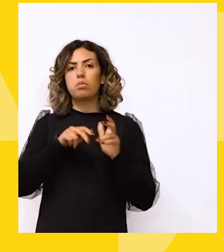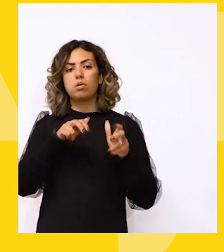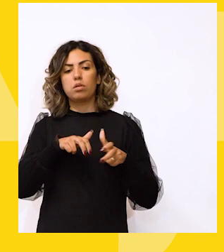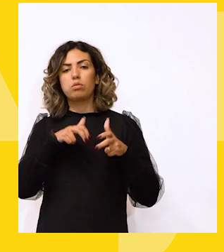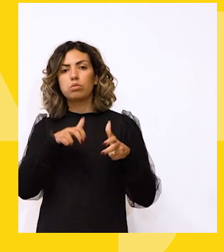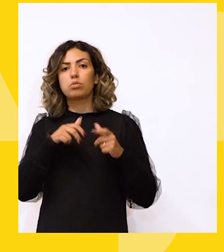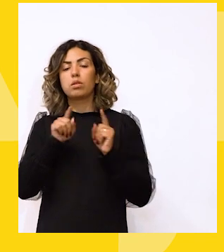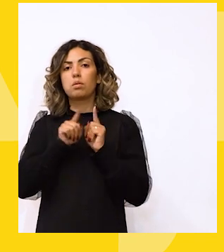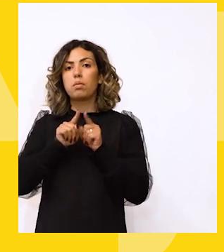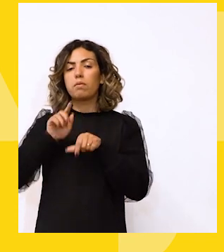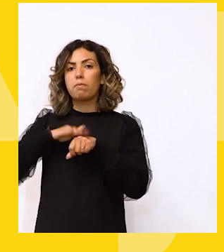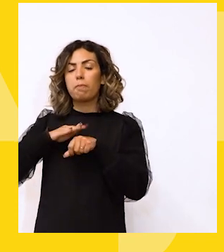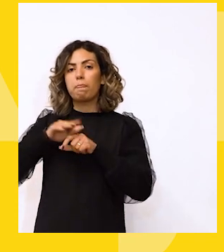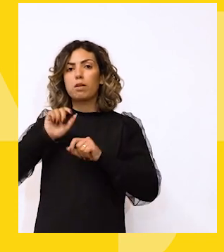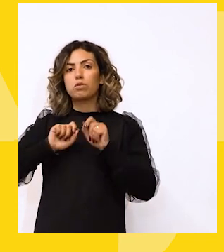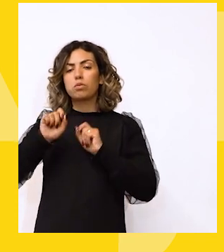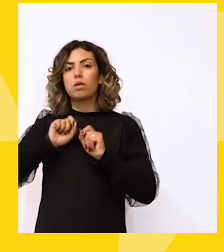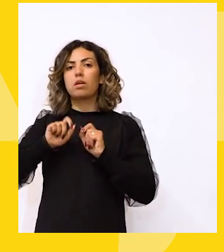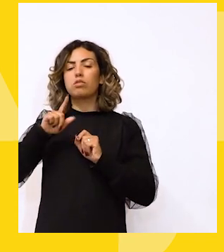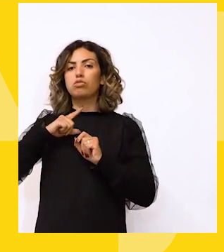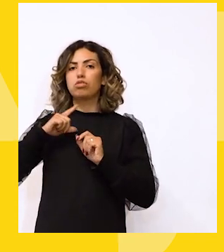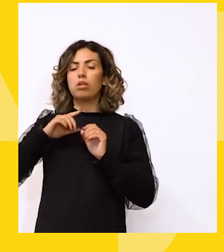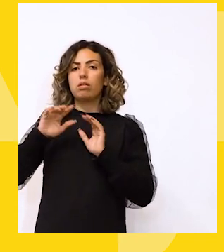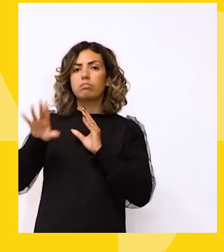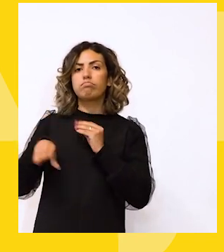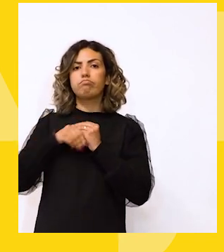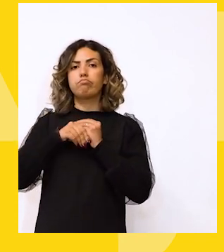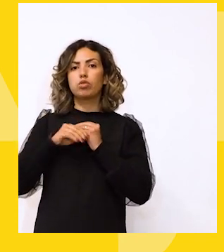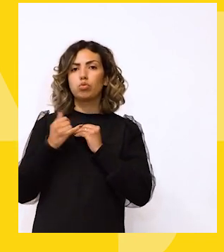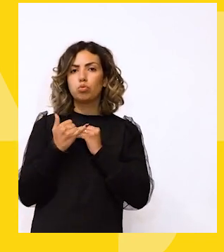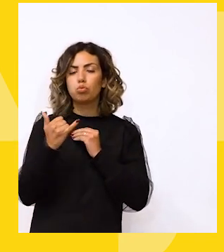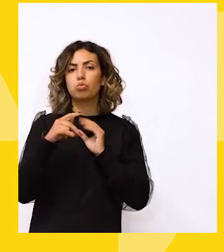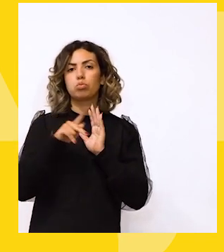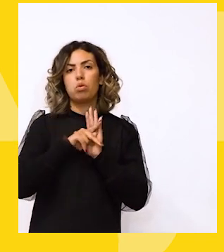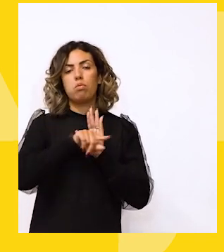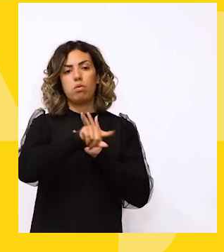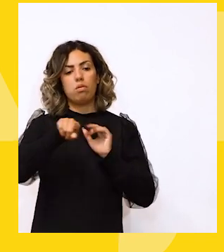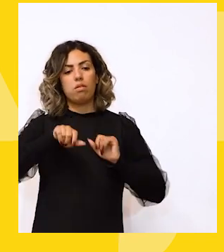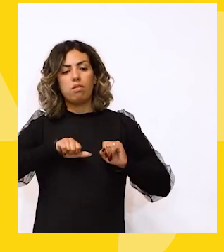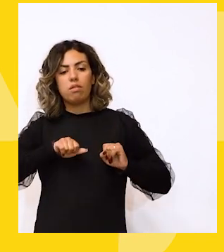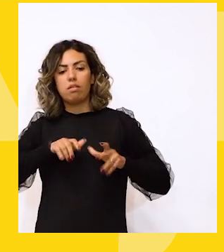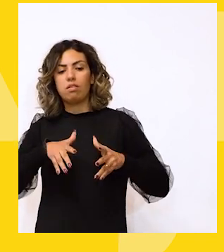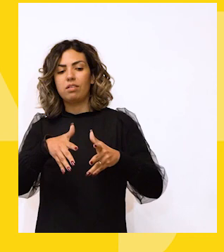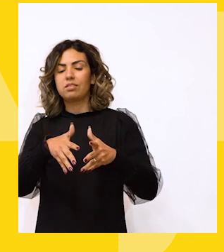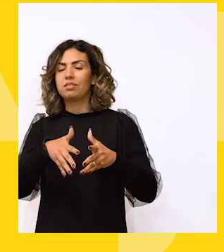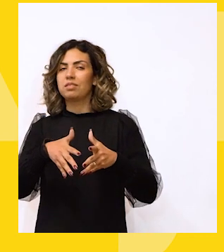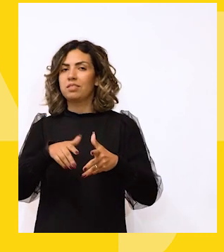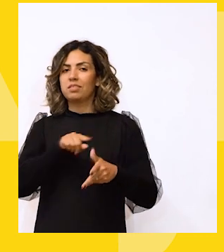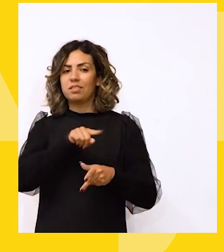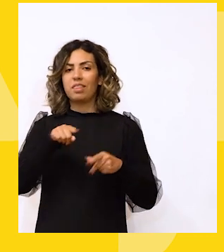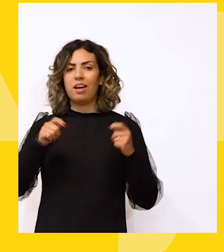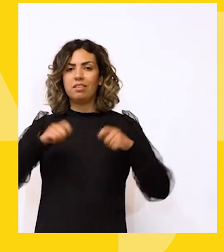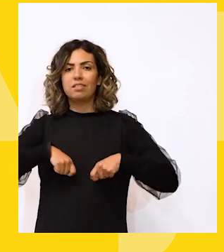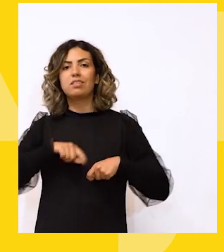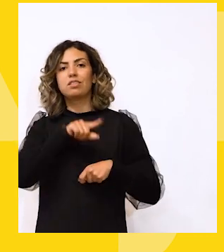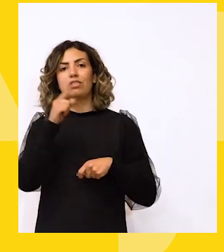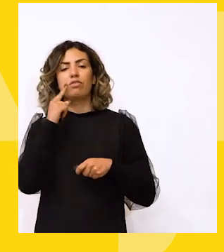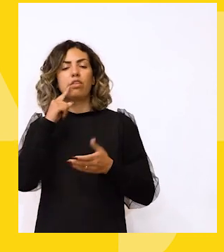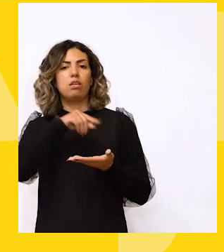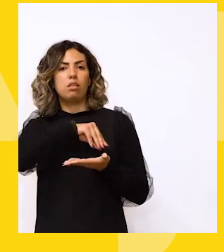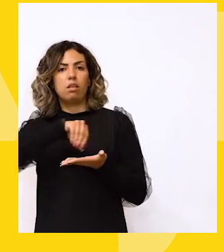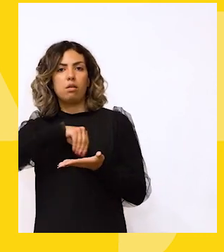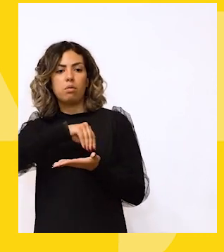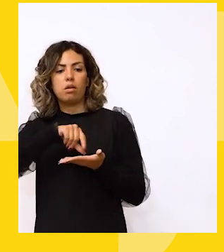incluindo subsídio de compensações uma ação de inovação ela não adianta você falava parar de produzir tabaco se não tiver uma